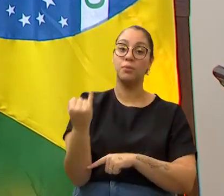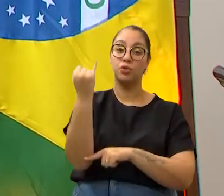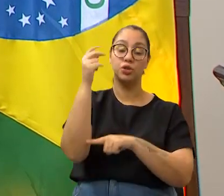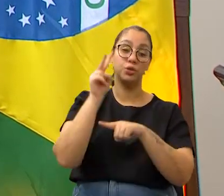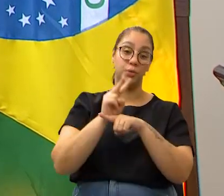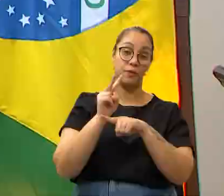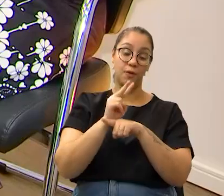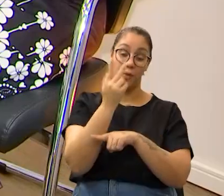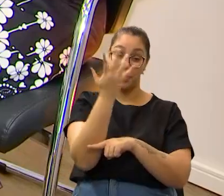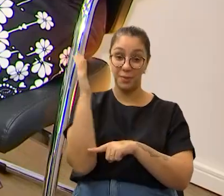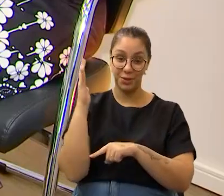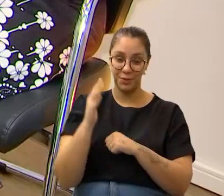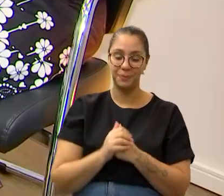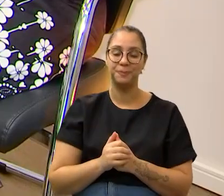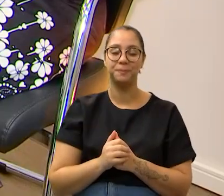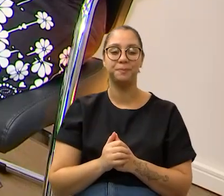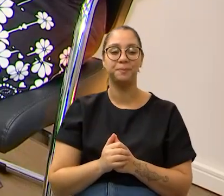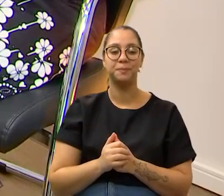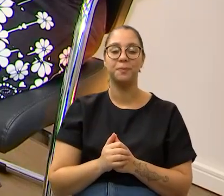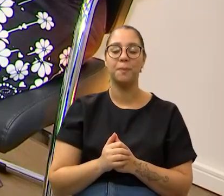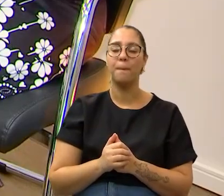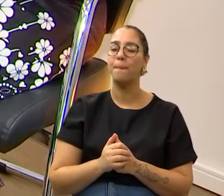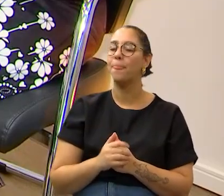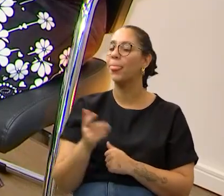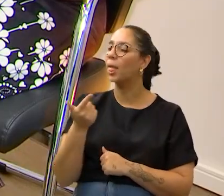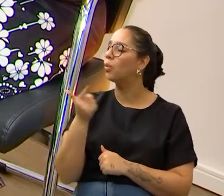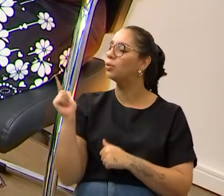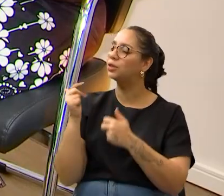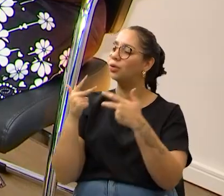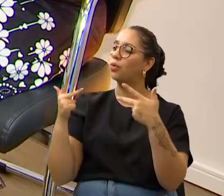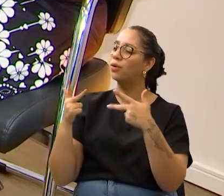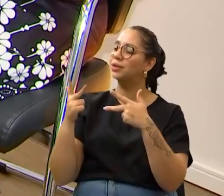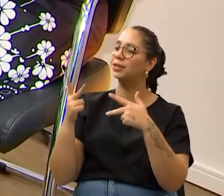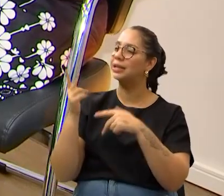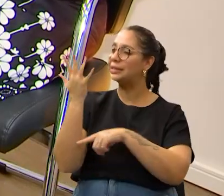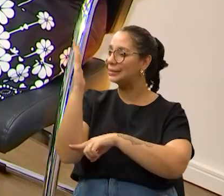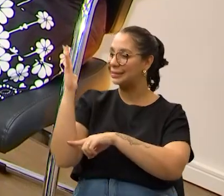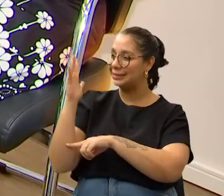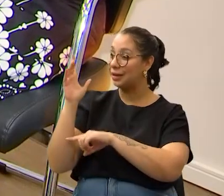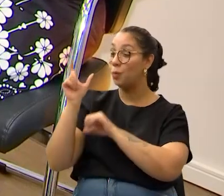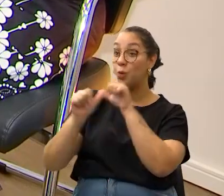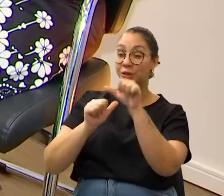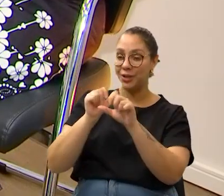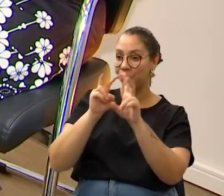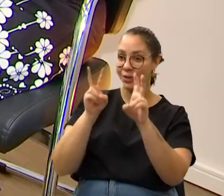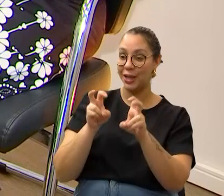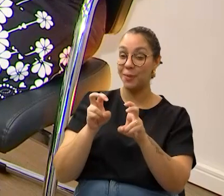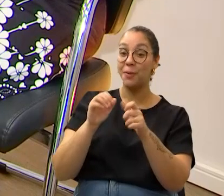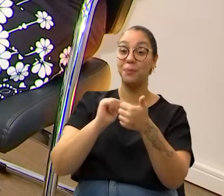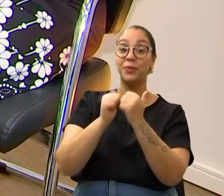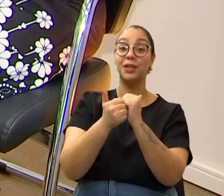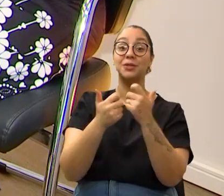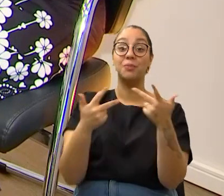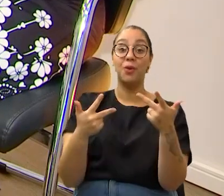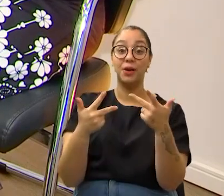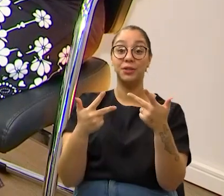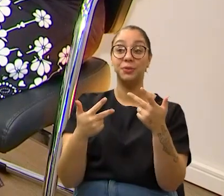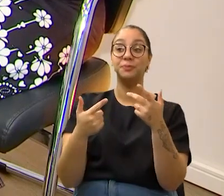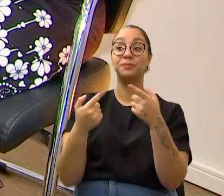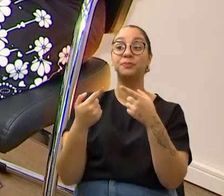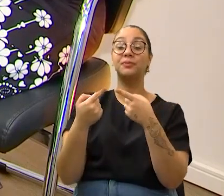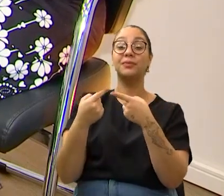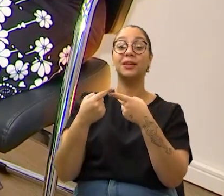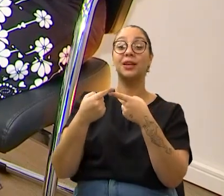preservação do meio ambiente. Uma outra coisa, saindo da questão ambiental, indo para o esporte, na última semana a